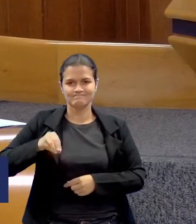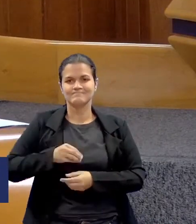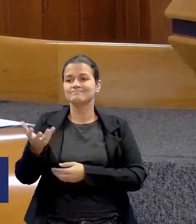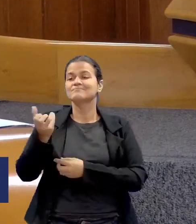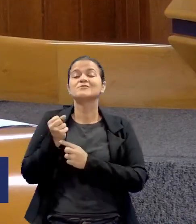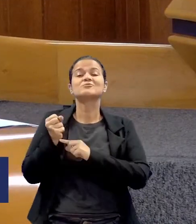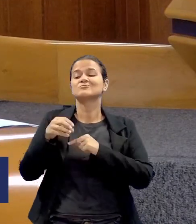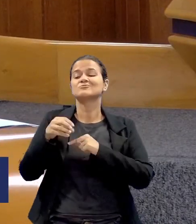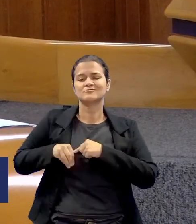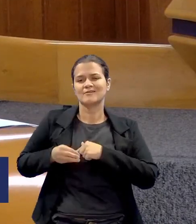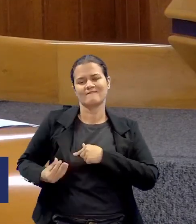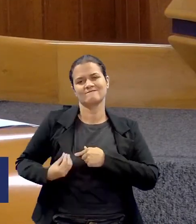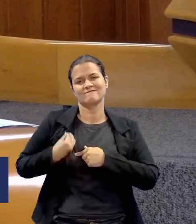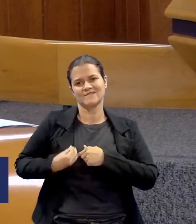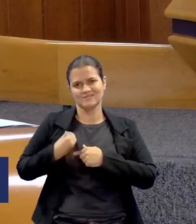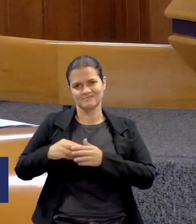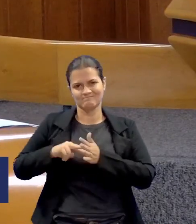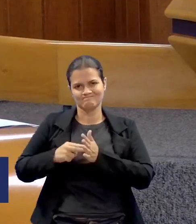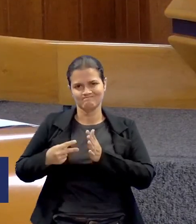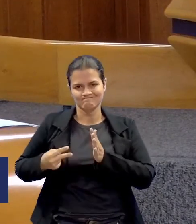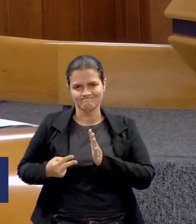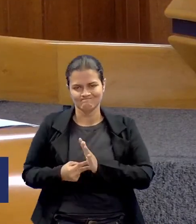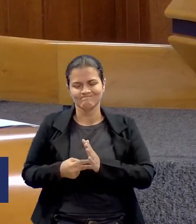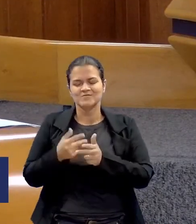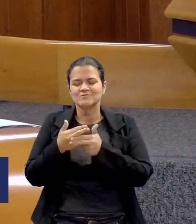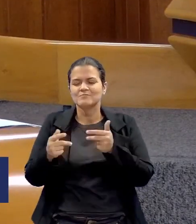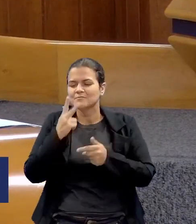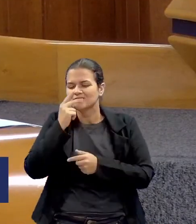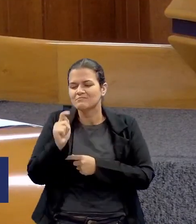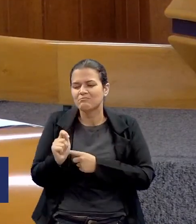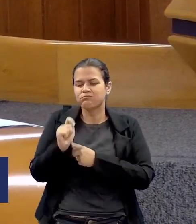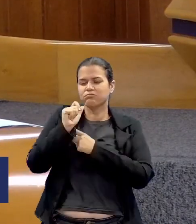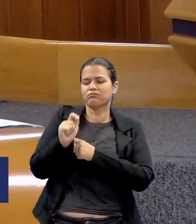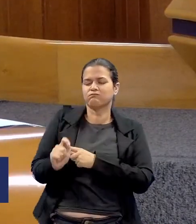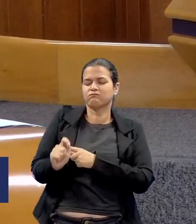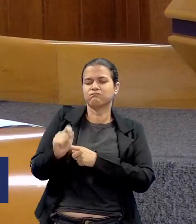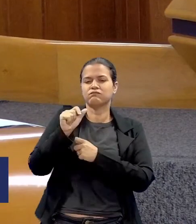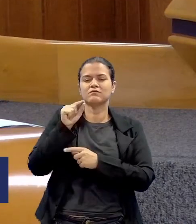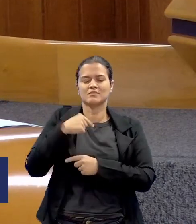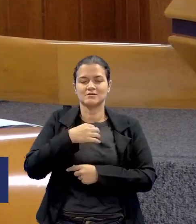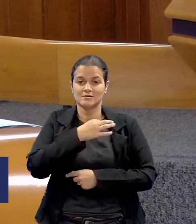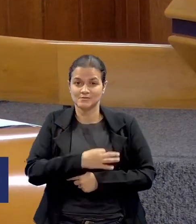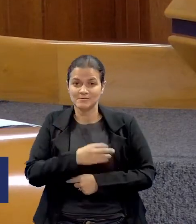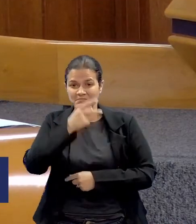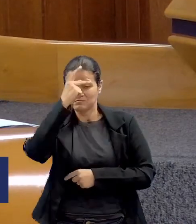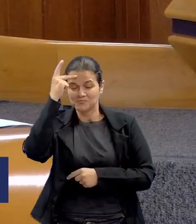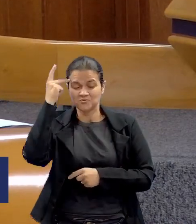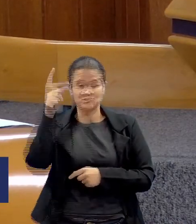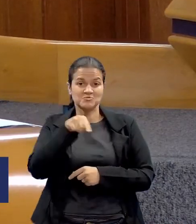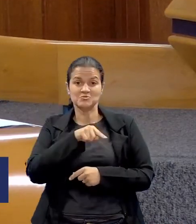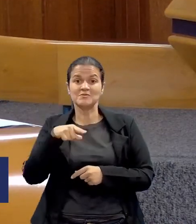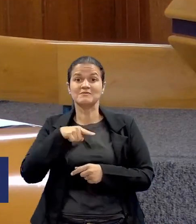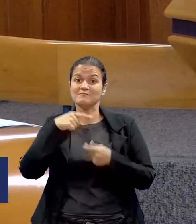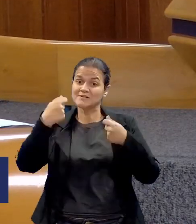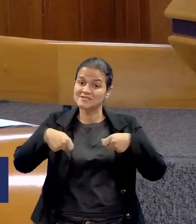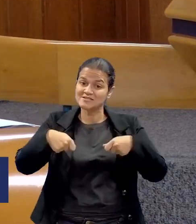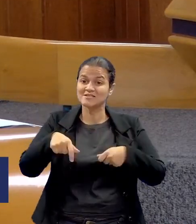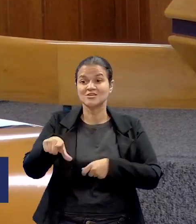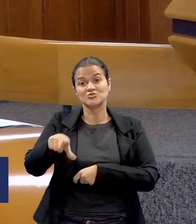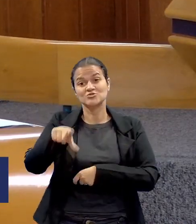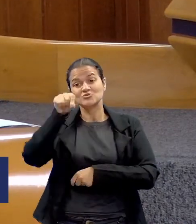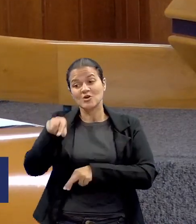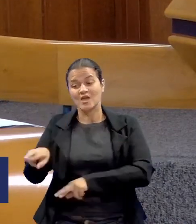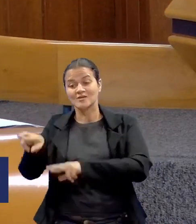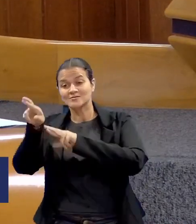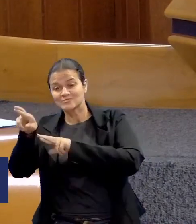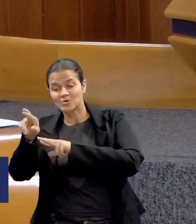sobrevivência. Fagulhas de dignidade. Aos neutros, eu recordo o seu dever de escolher entre a esperança ou